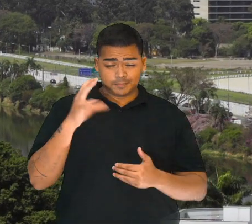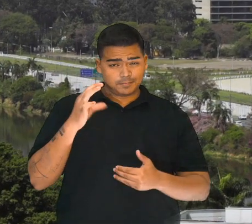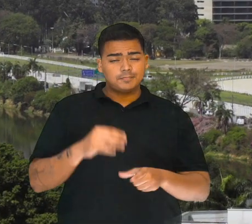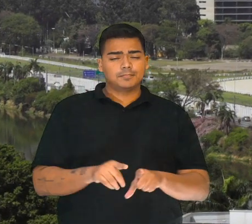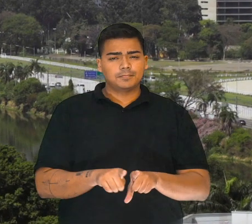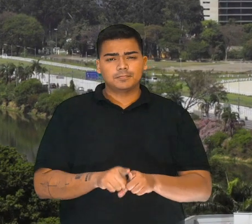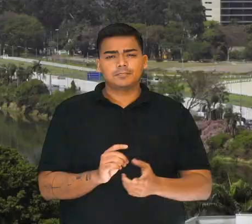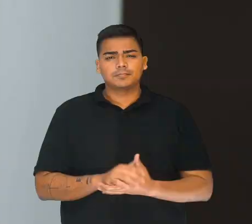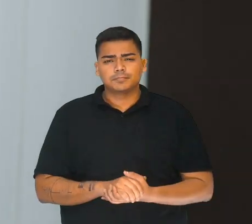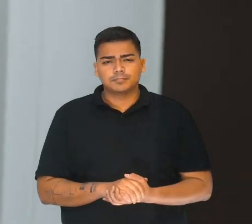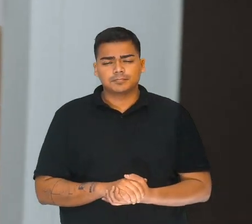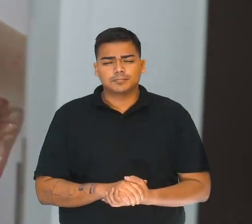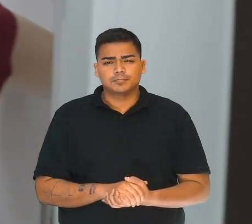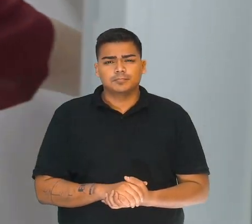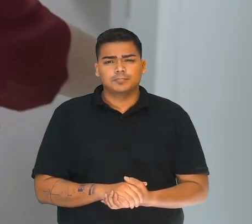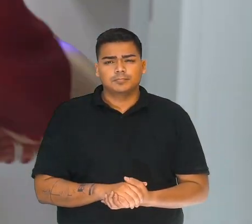científicas.